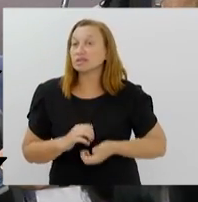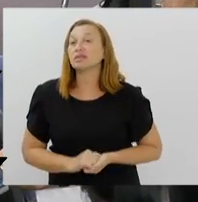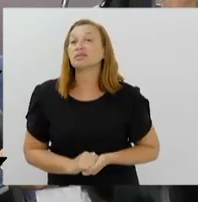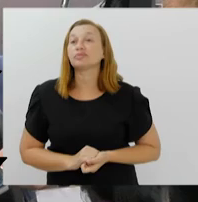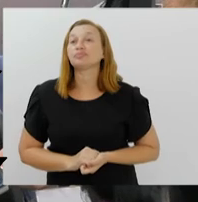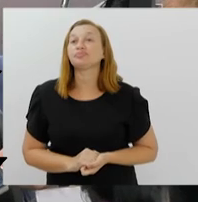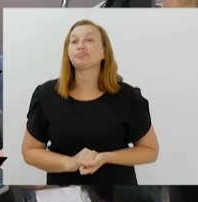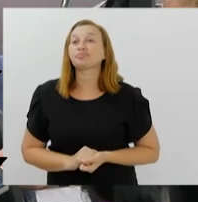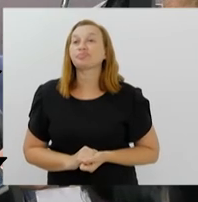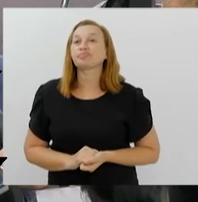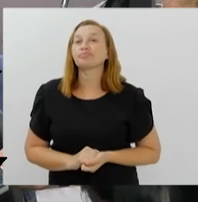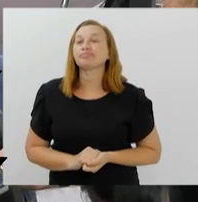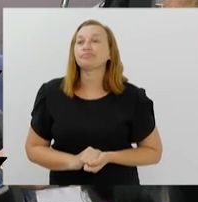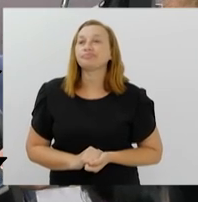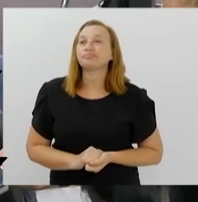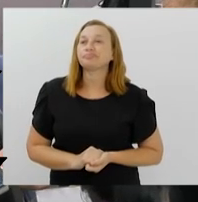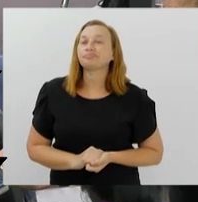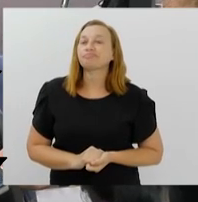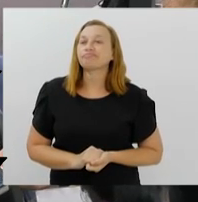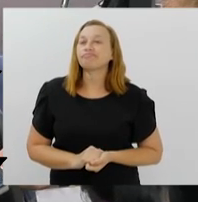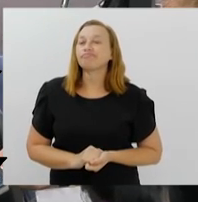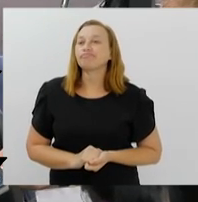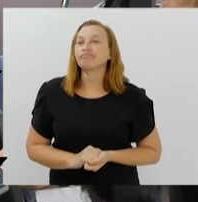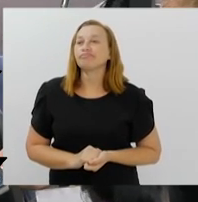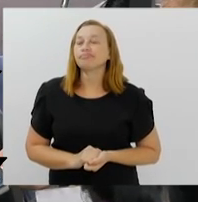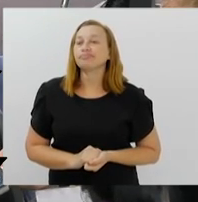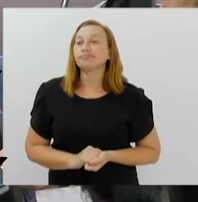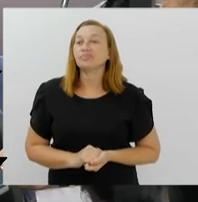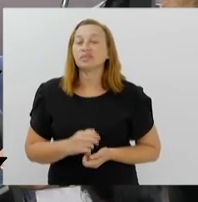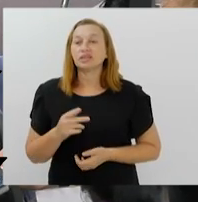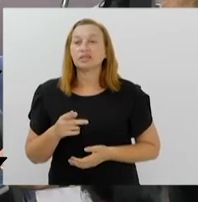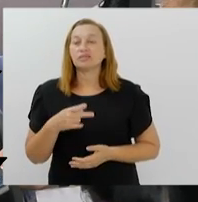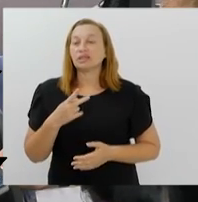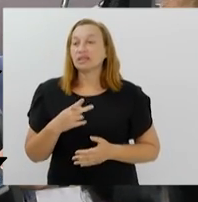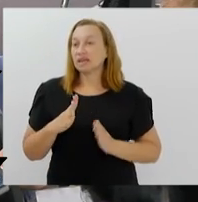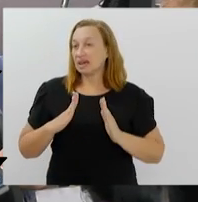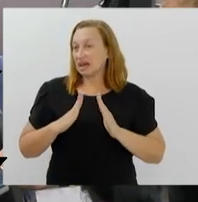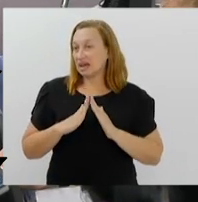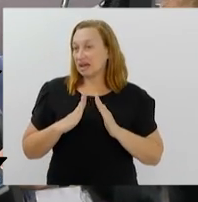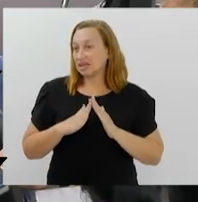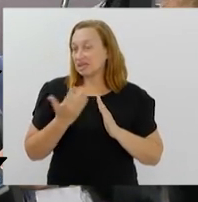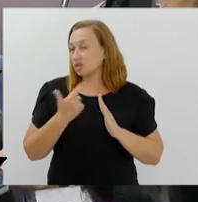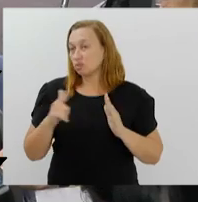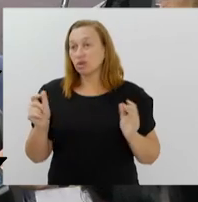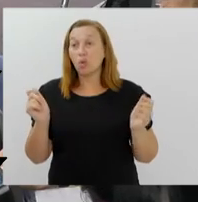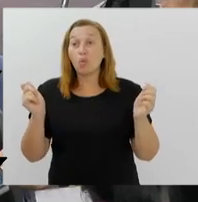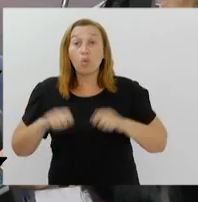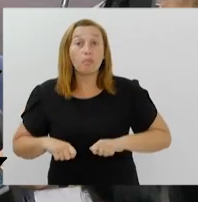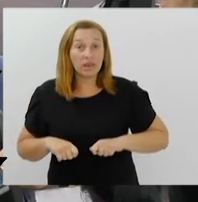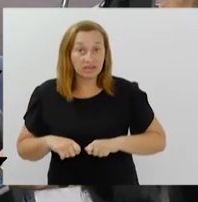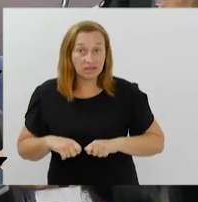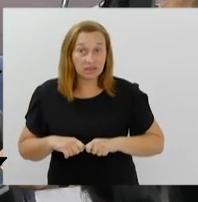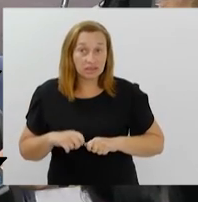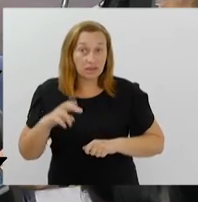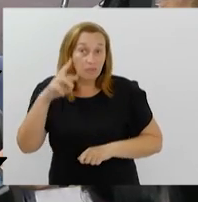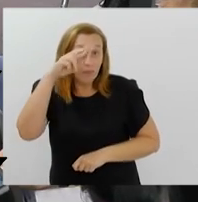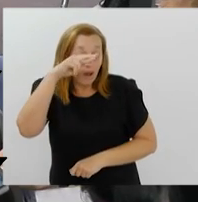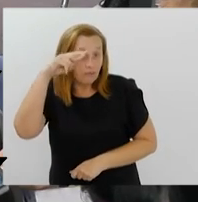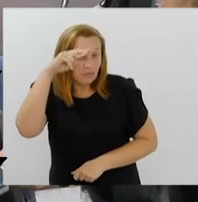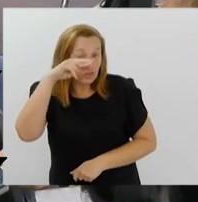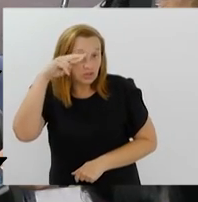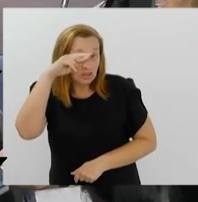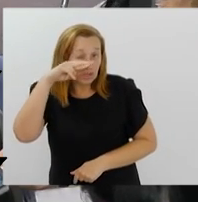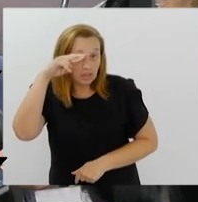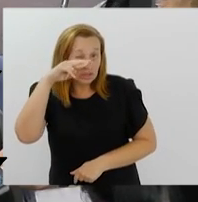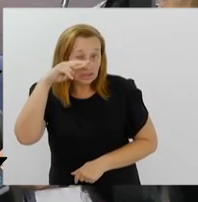eh a alegação de que esta casa não tem competência para fiscalizar